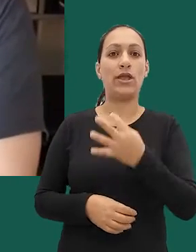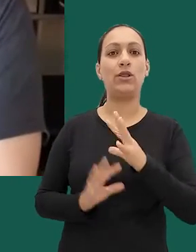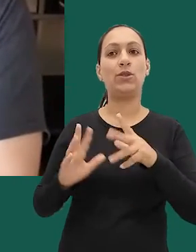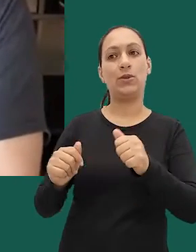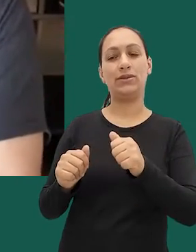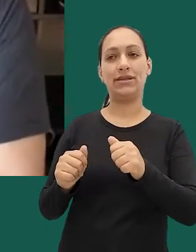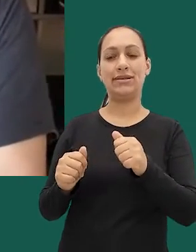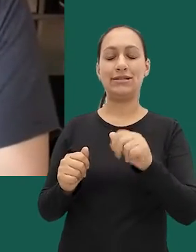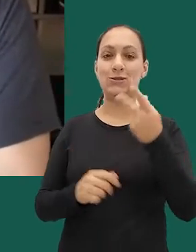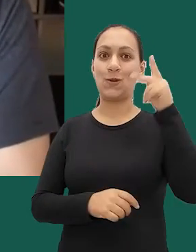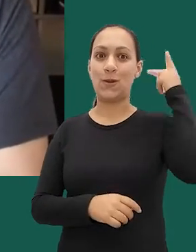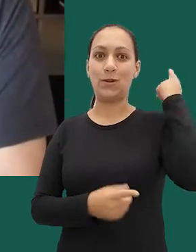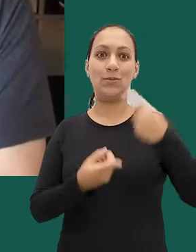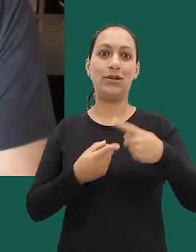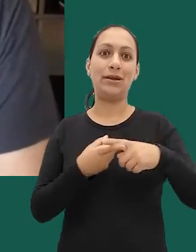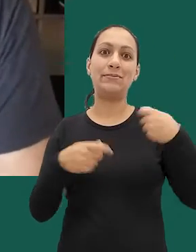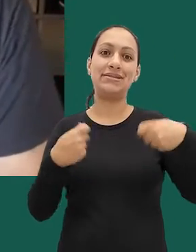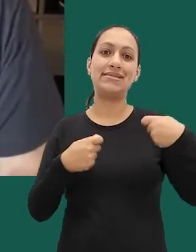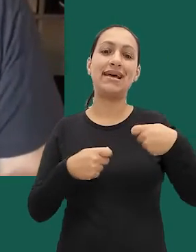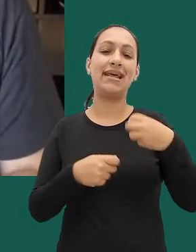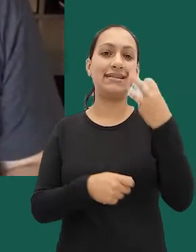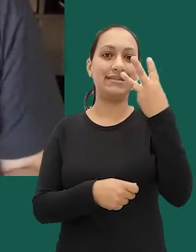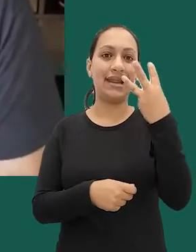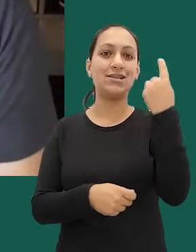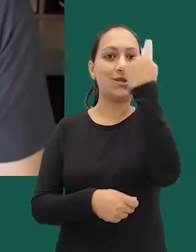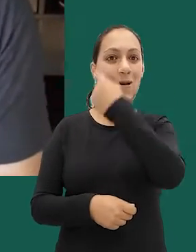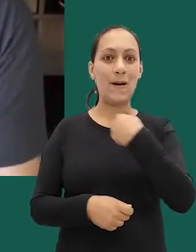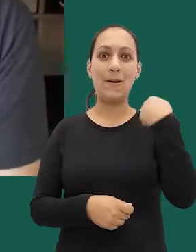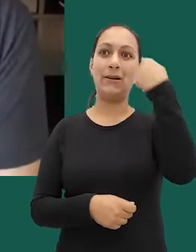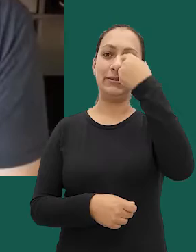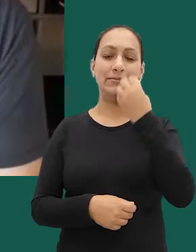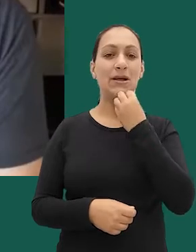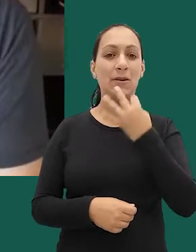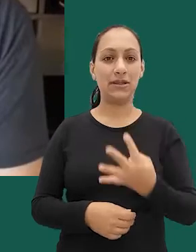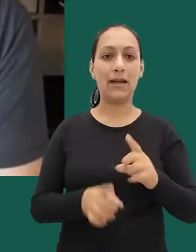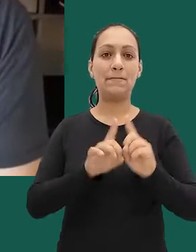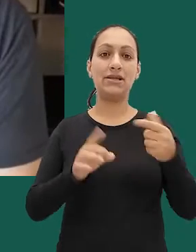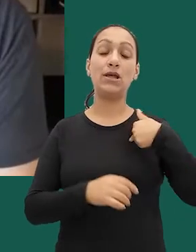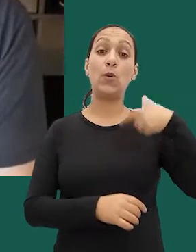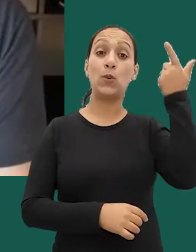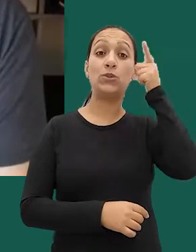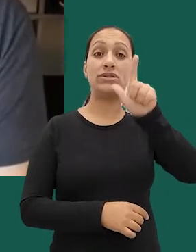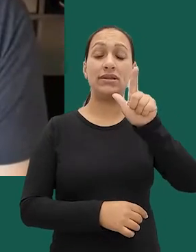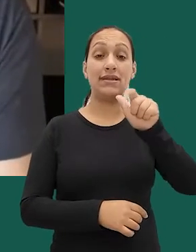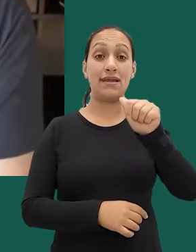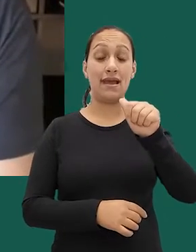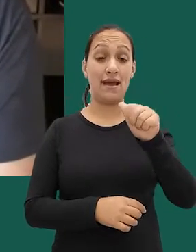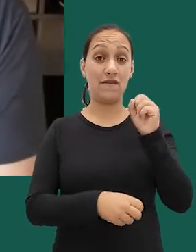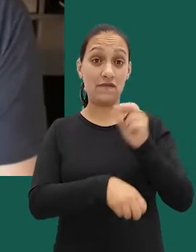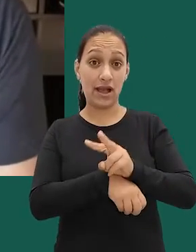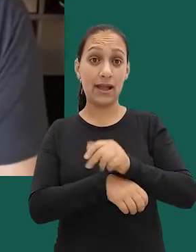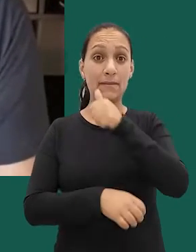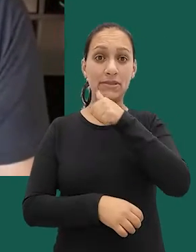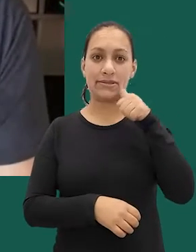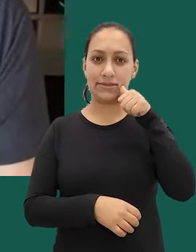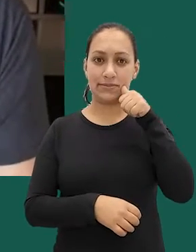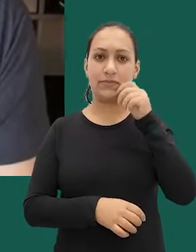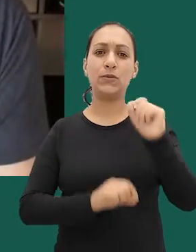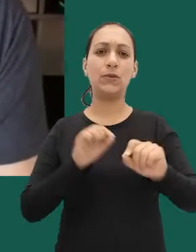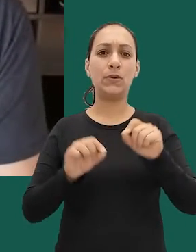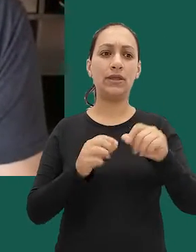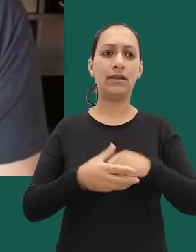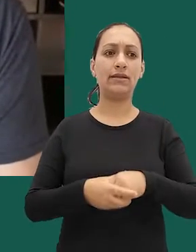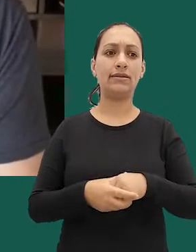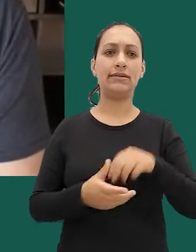senão precisava de umas 3 horas. Mas eu consegui a vaga da Amazon num meetup,